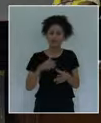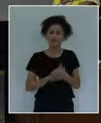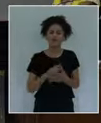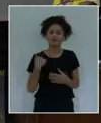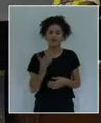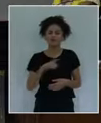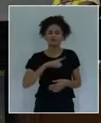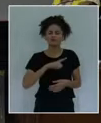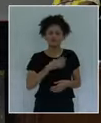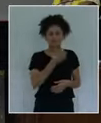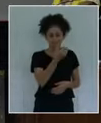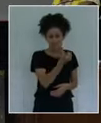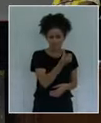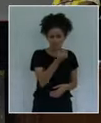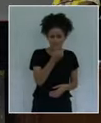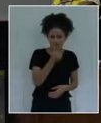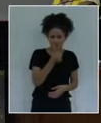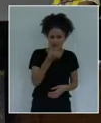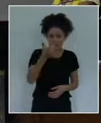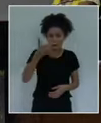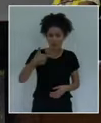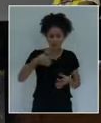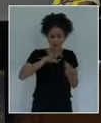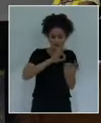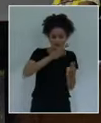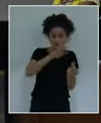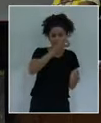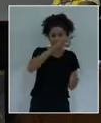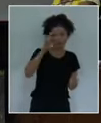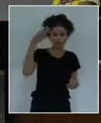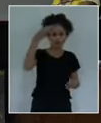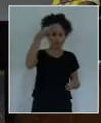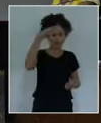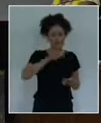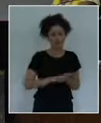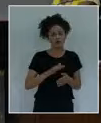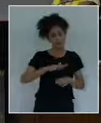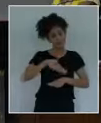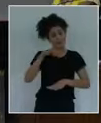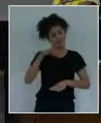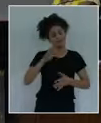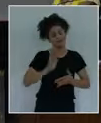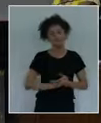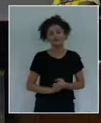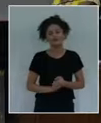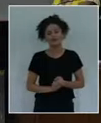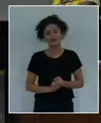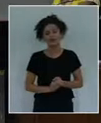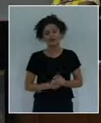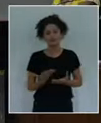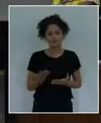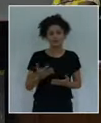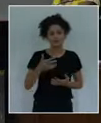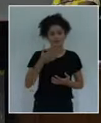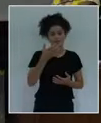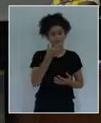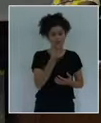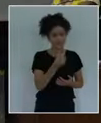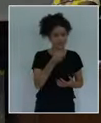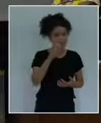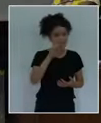662 metros cúbicos, foi o maior que nós tivemos esse ano lá. Então, praticamente, em 650 metros acima dele, um pouco,